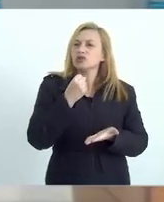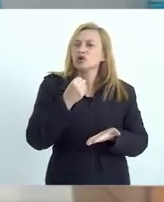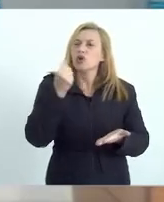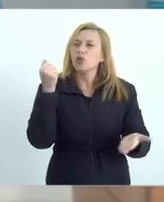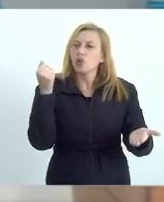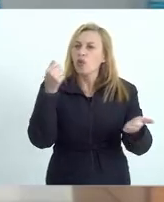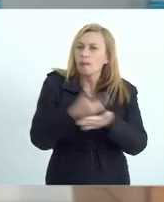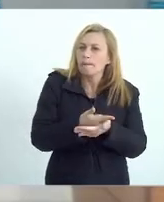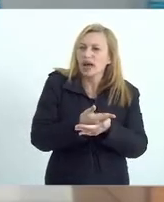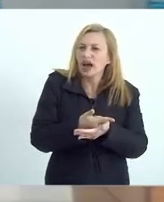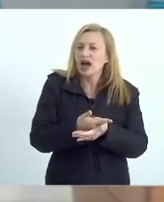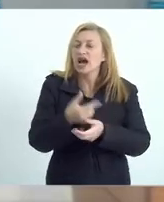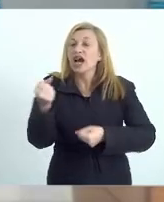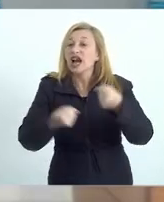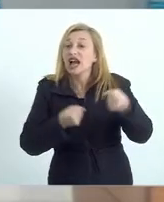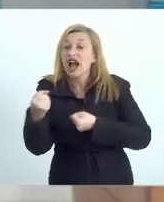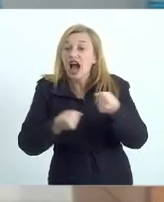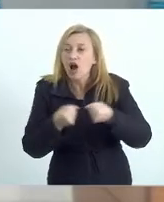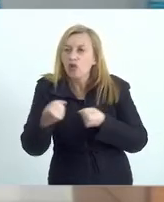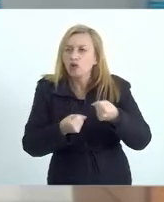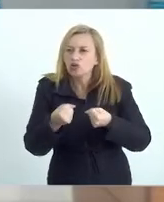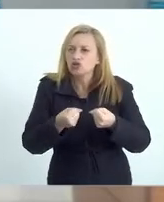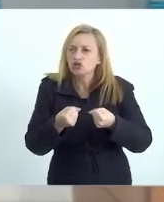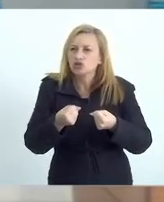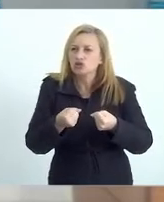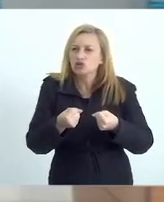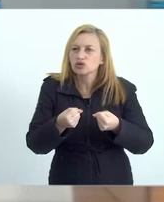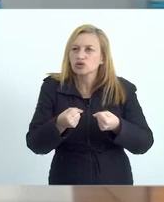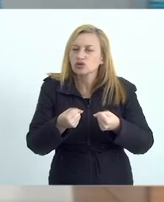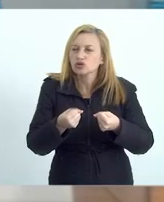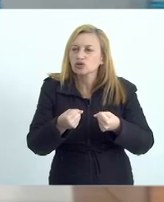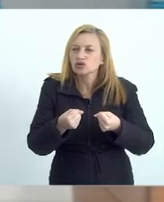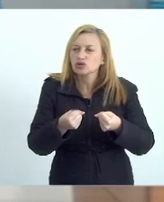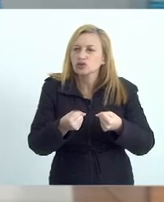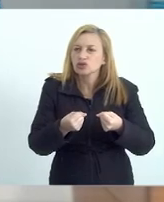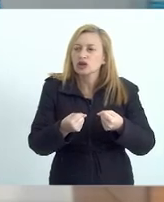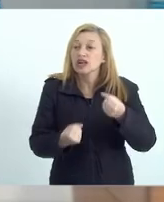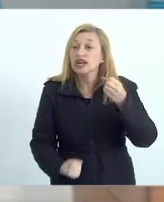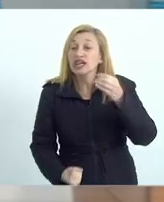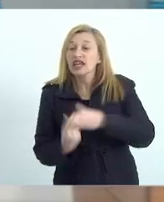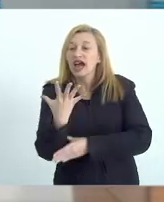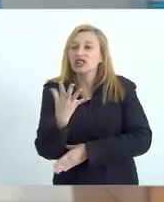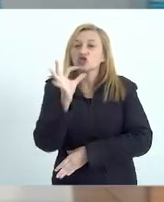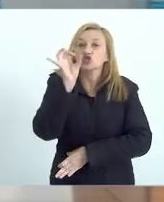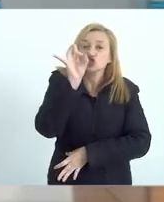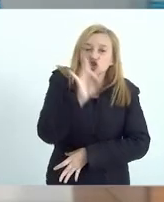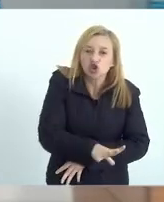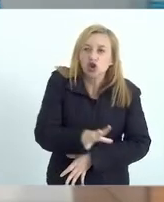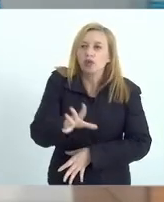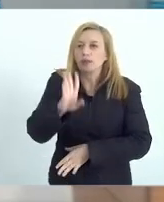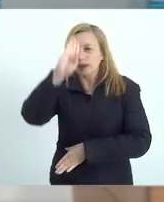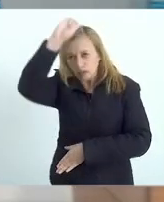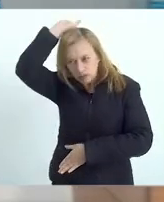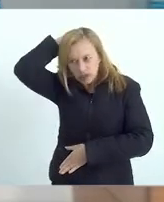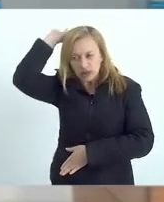comprar de curtir carros fabricados e fabricados para bombeiros